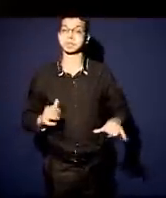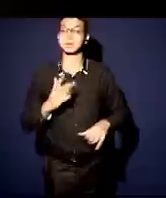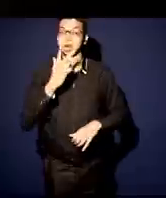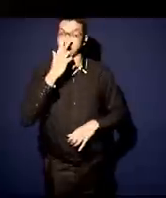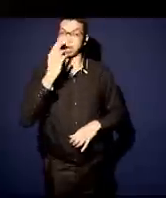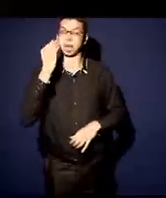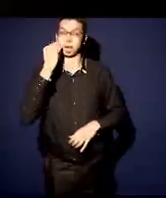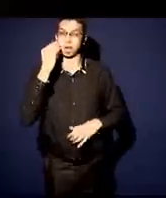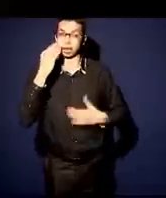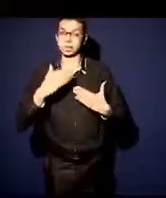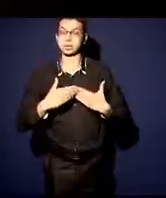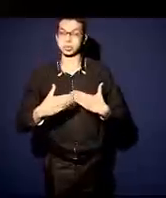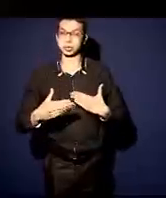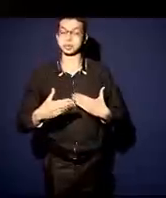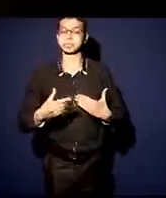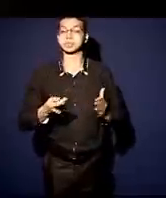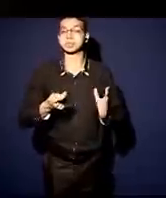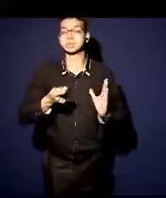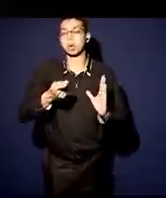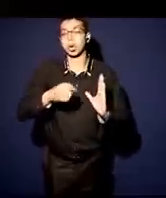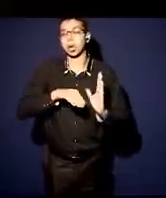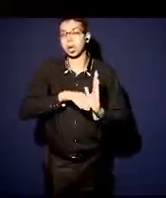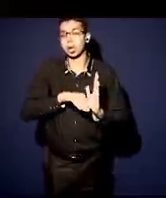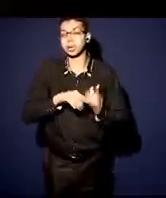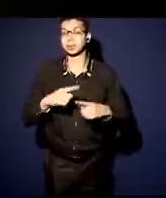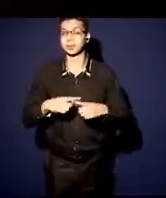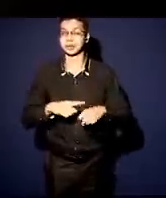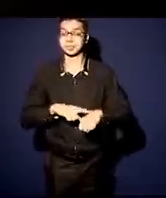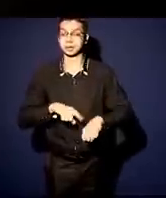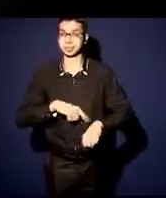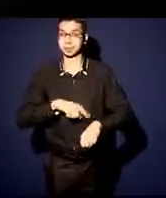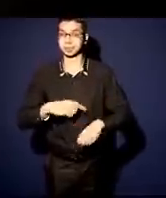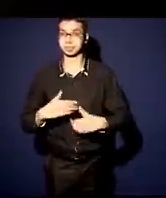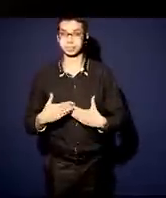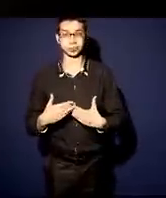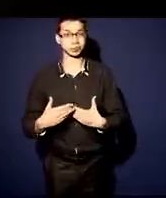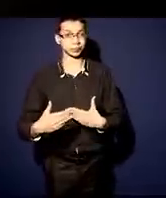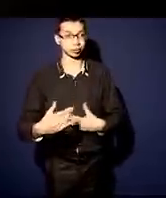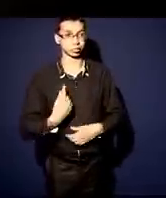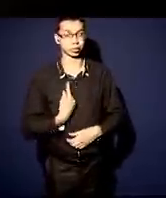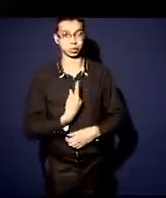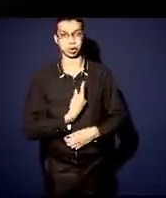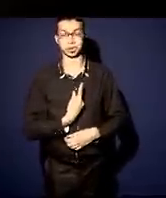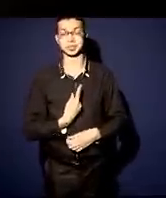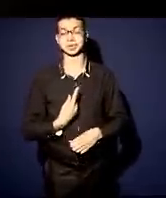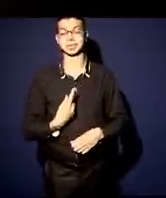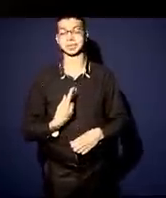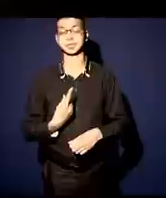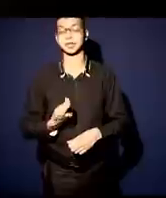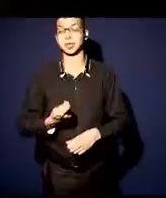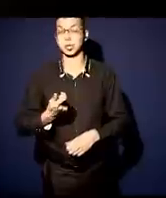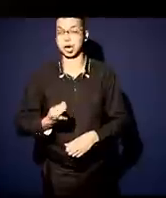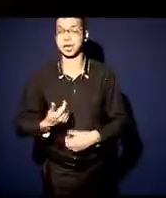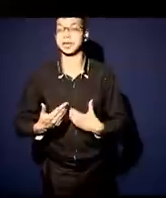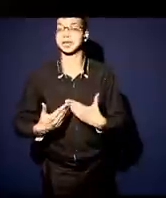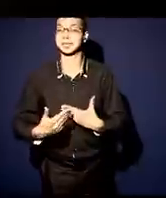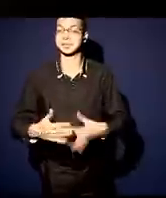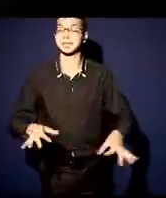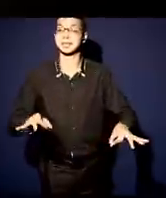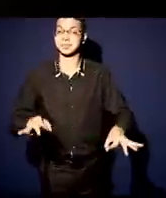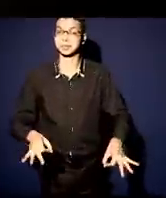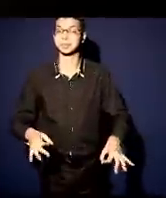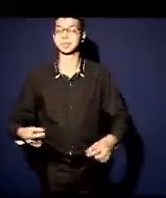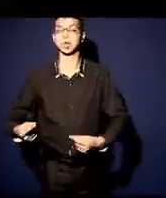mais baixo à medida que o tempo passa, porque a gente estaria se aproximando de um momento onde a economia realmente vai